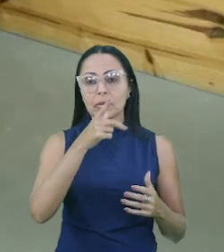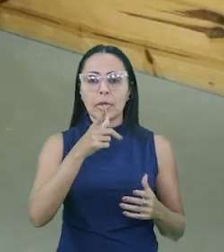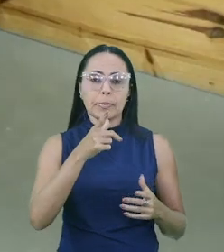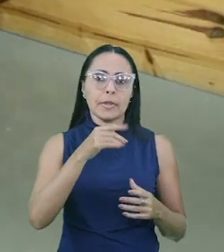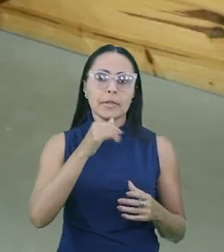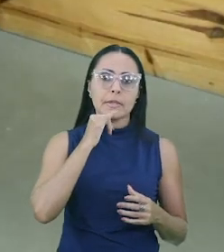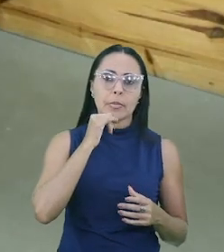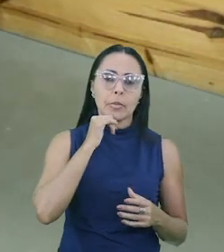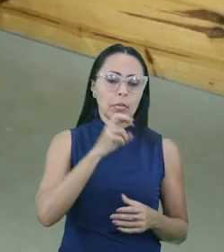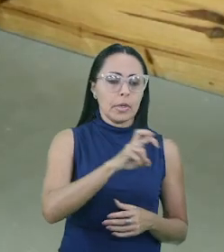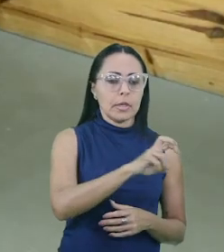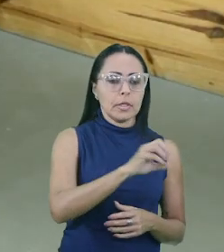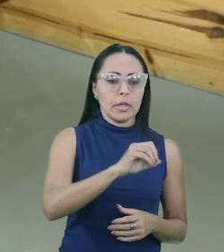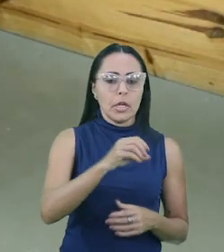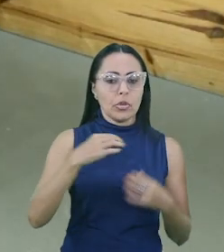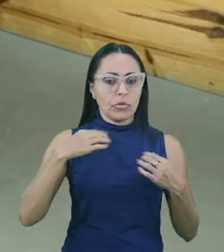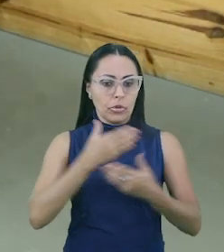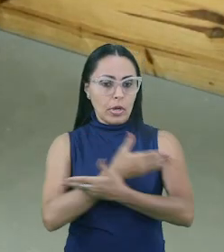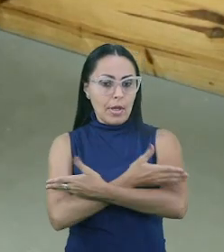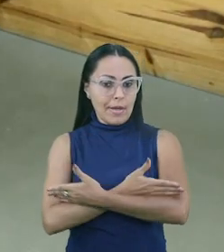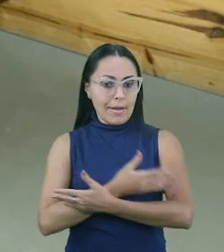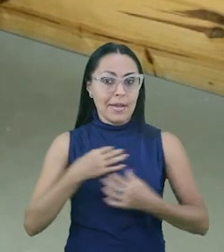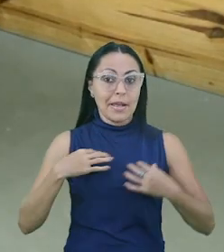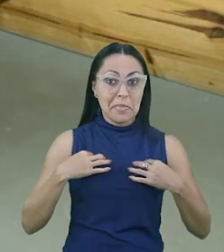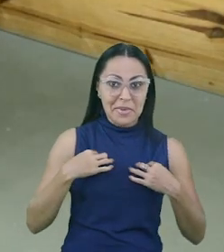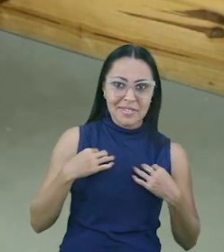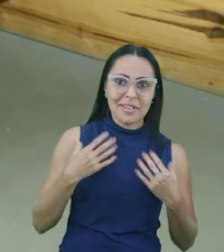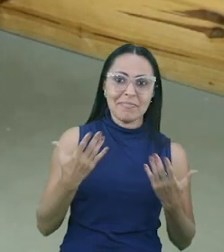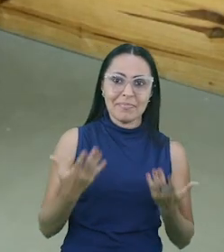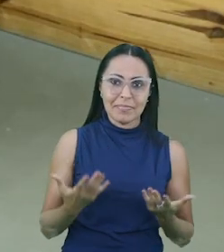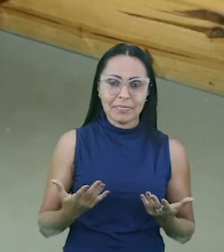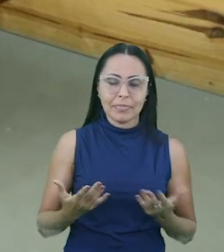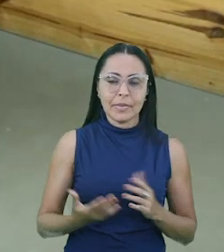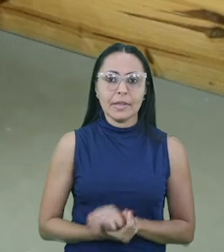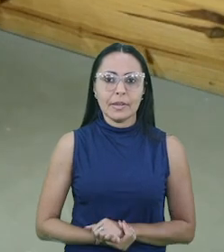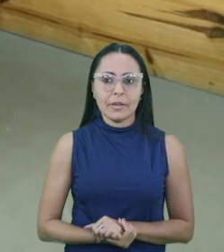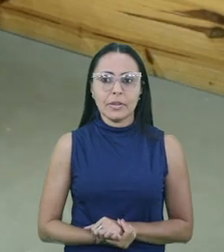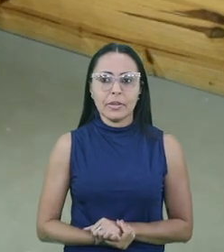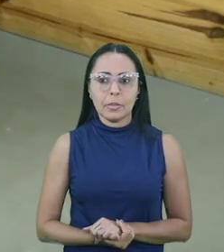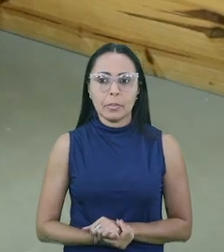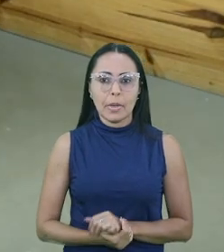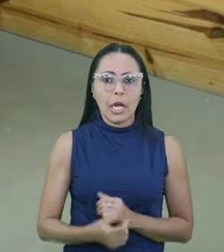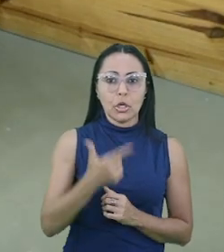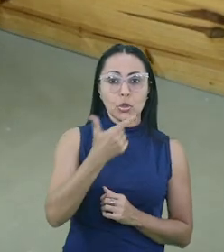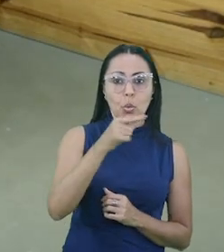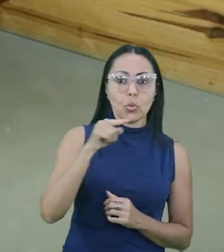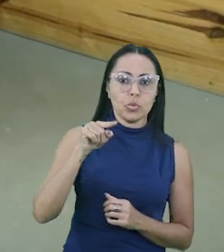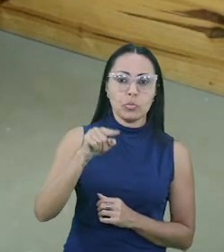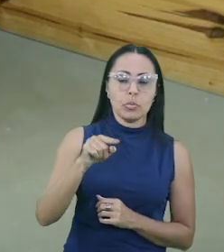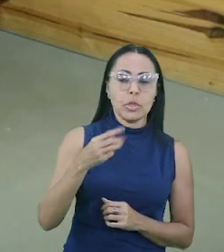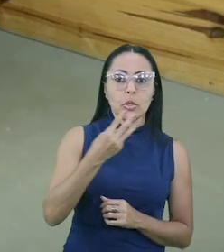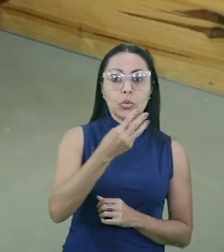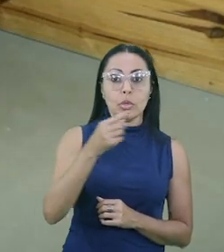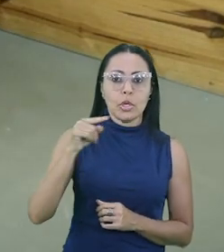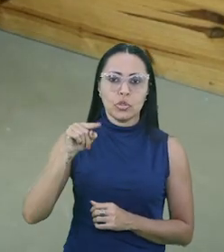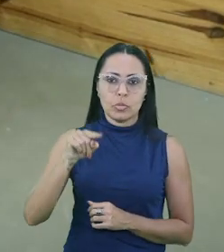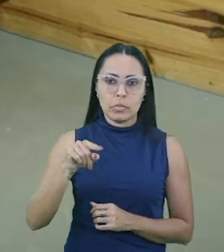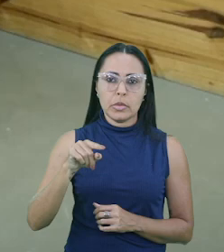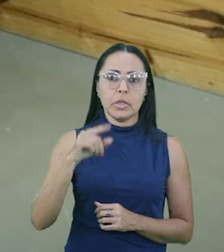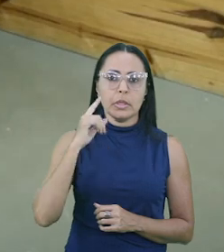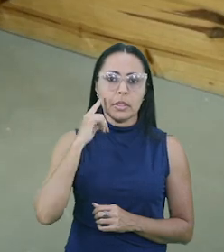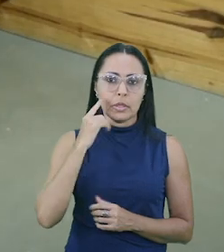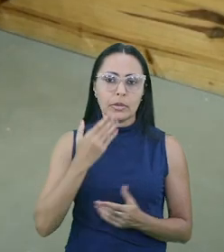500 camisas manualmente, né? 500 não, mas 2.000, 3.000, 500 dá pra fazer ainda, dá, né?